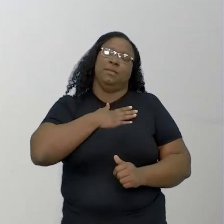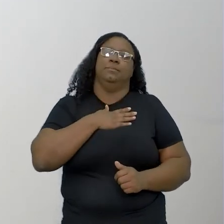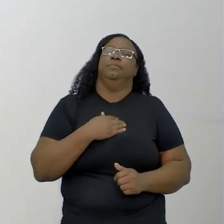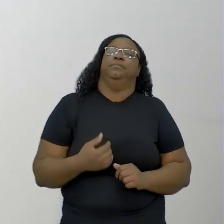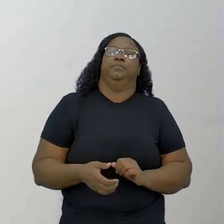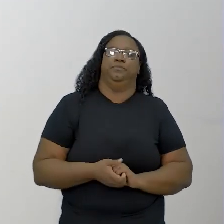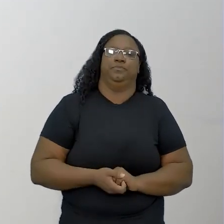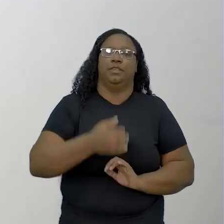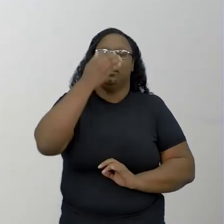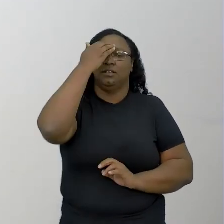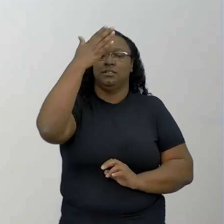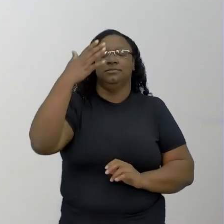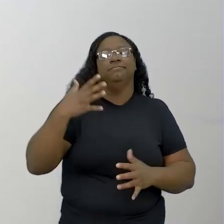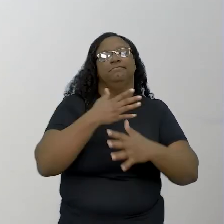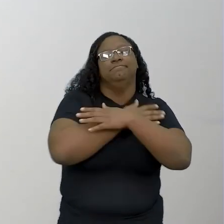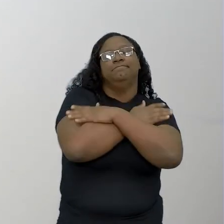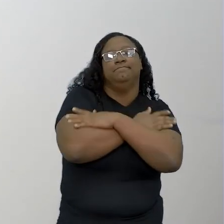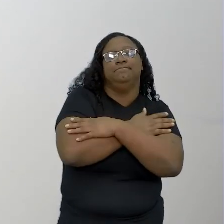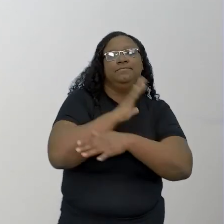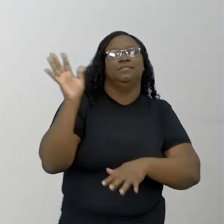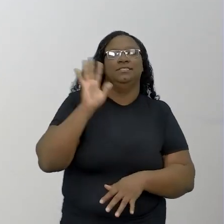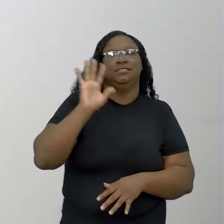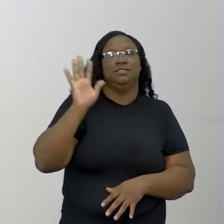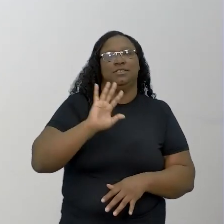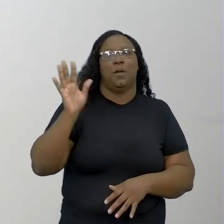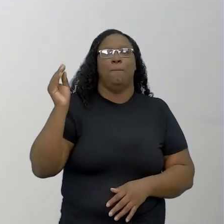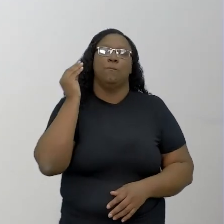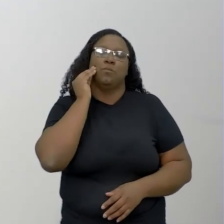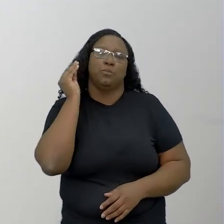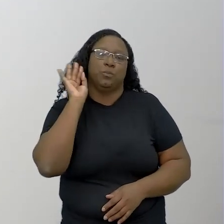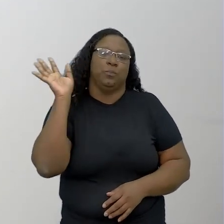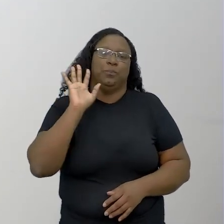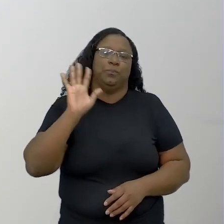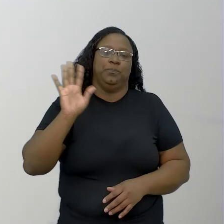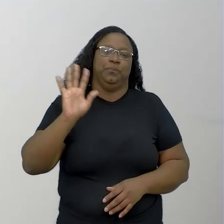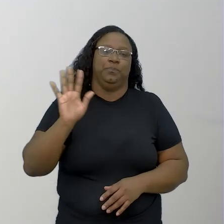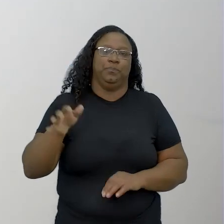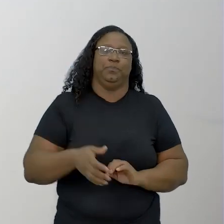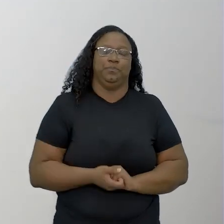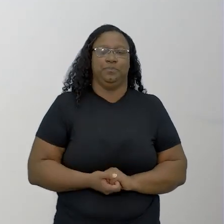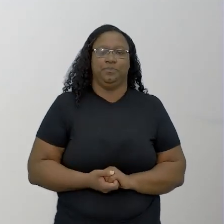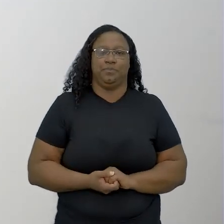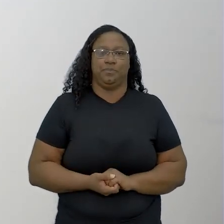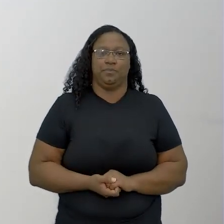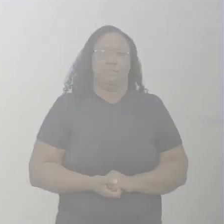especial. Saudades de vocês, a gente se vê em breve. Tchau, galera. Valeu. Avaliem a aula. Tchau, tchau.